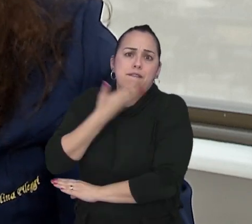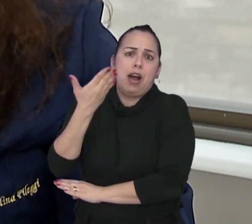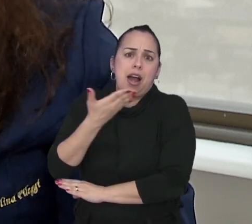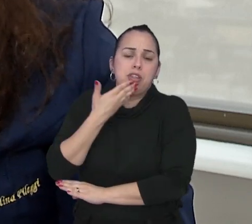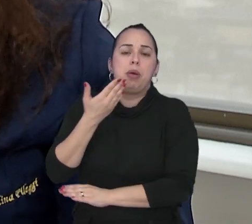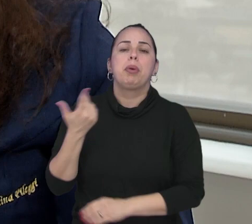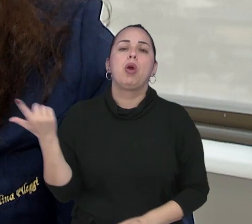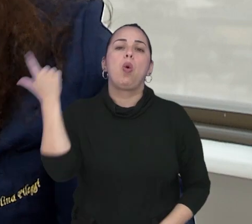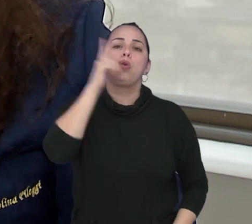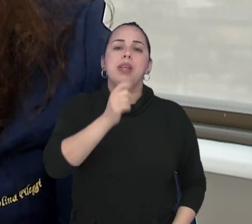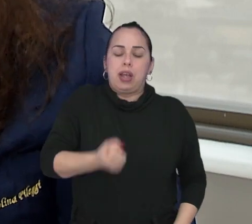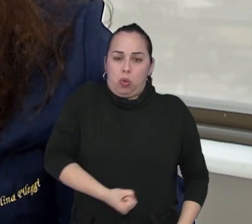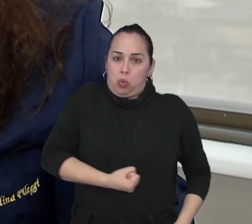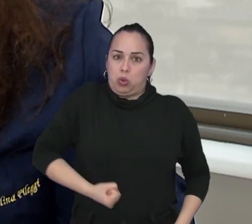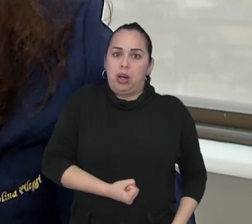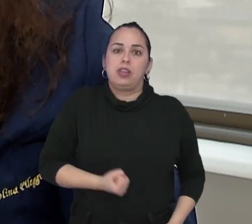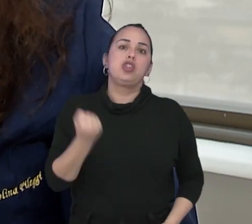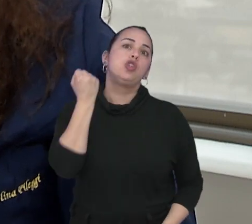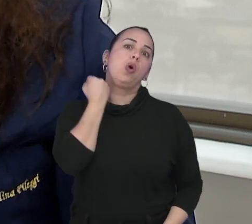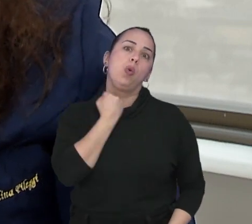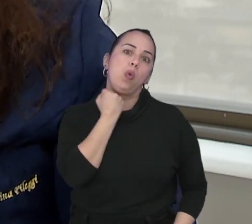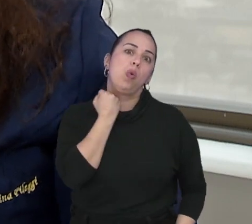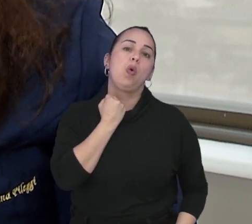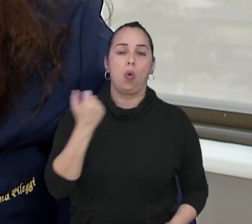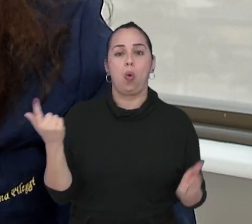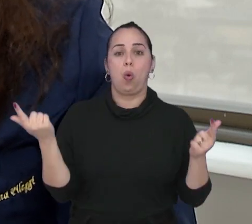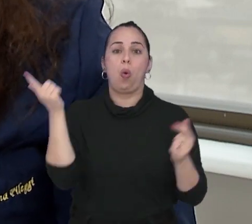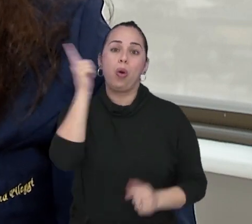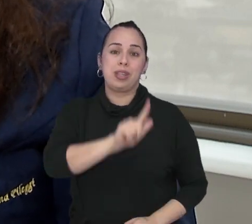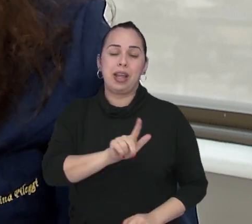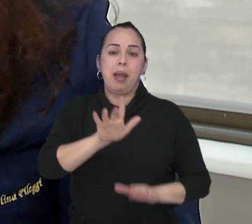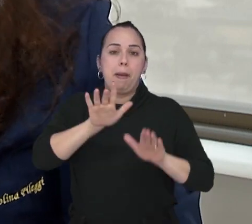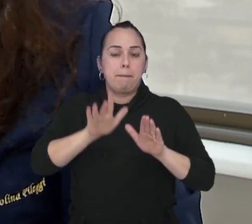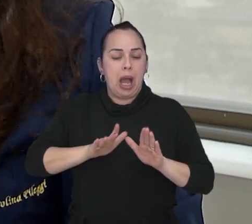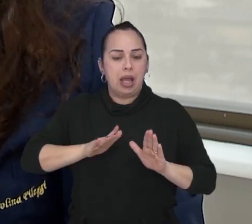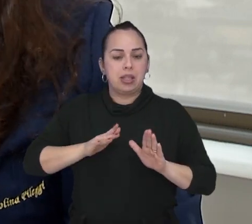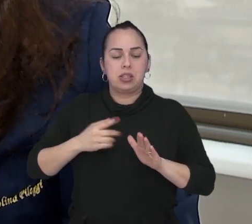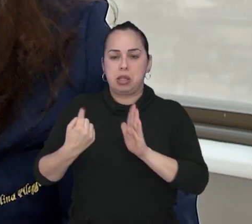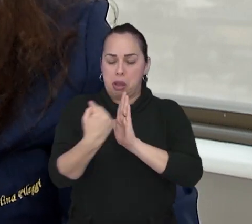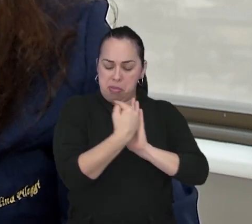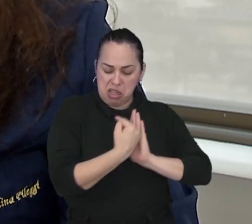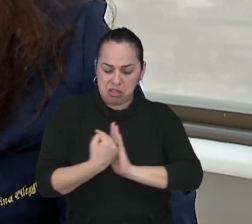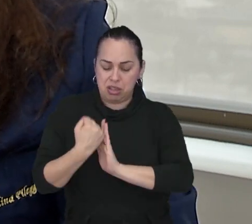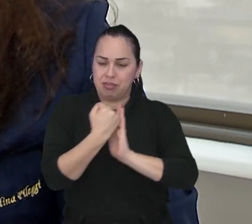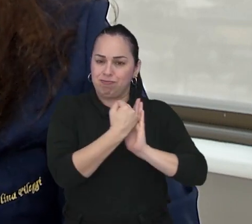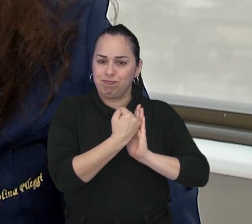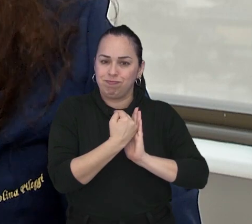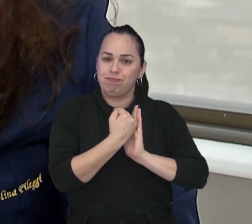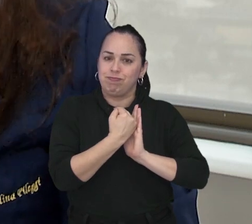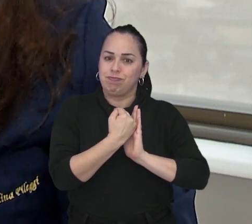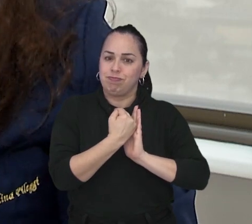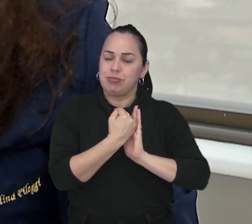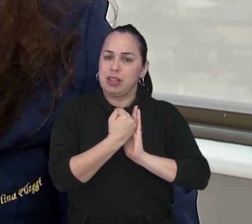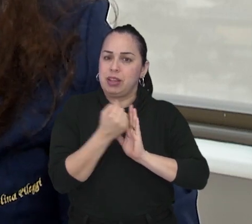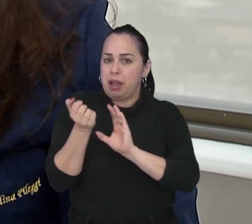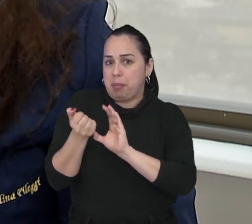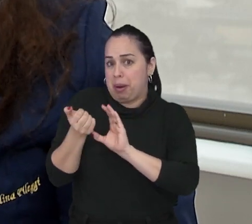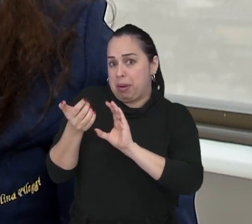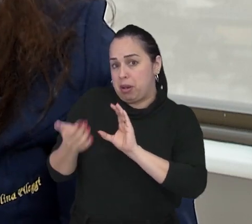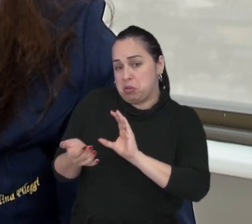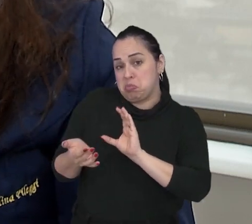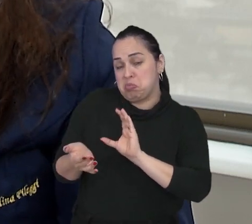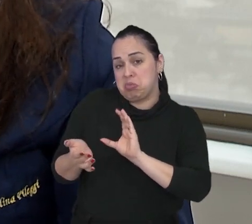gente tem mais acesso a ultrassom né mas a grande maioria dos nódulos que a gente encontra nesses ultrassons são nódulos com